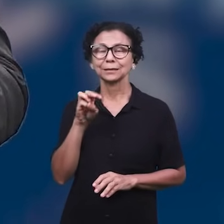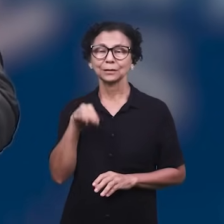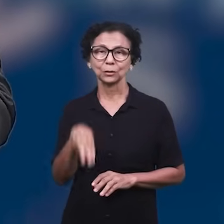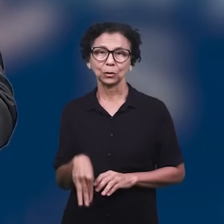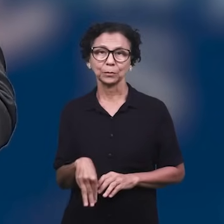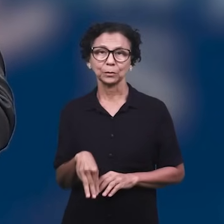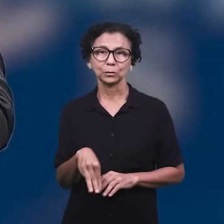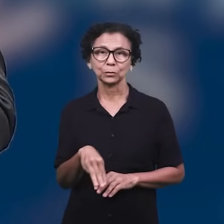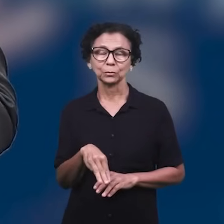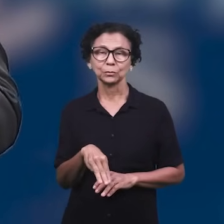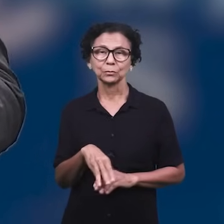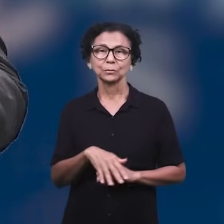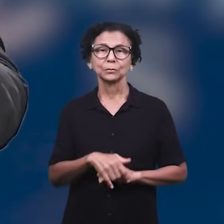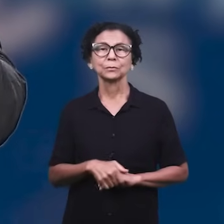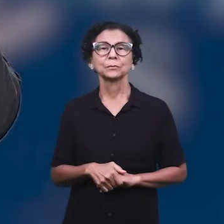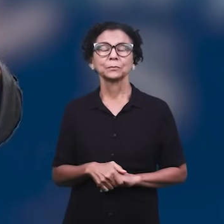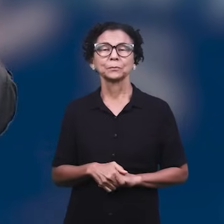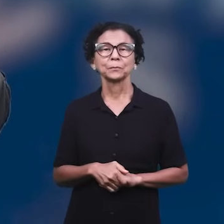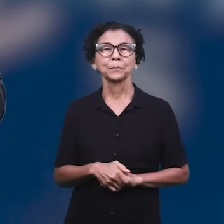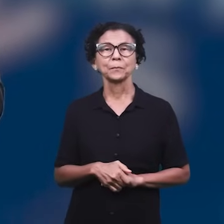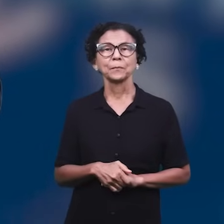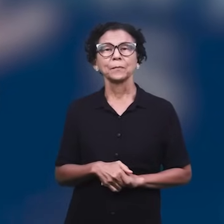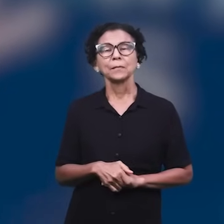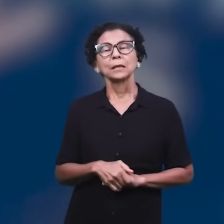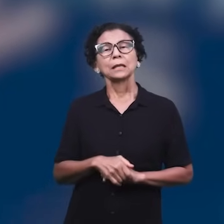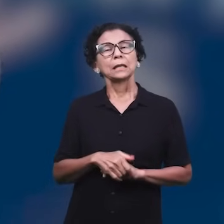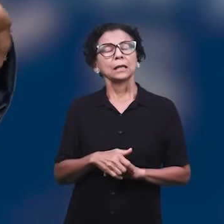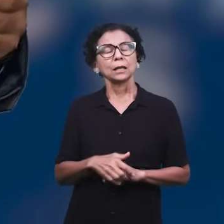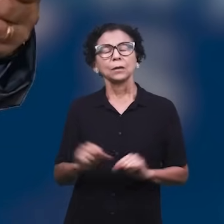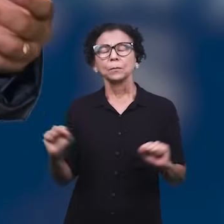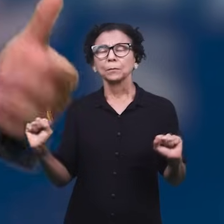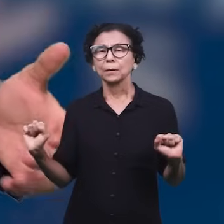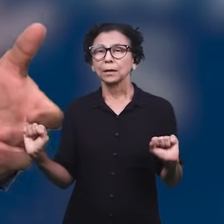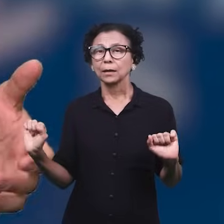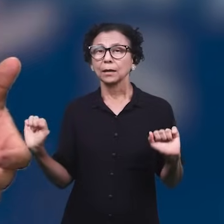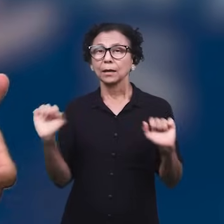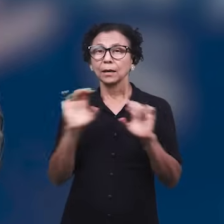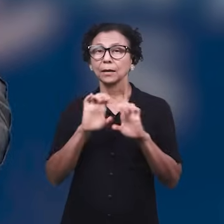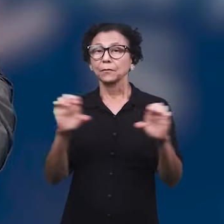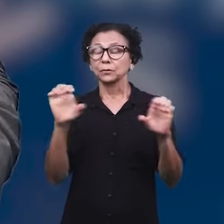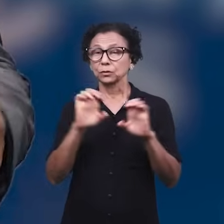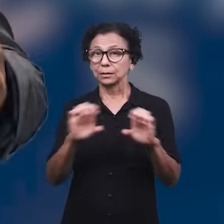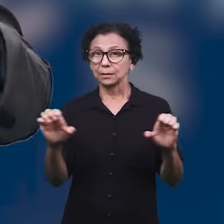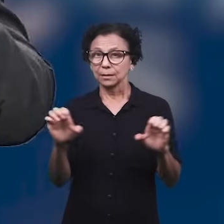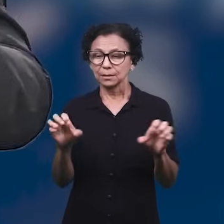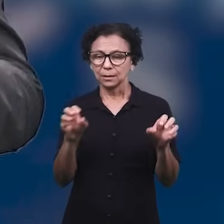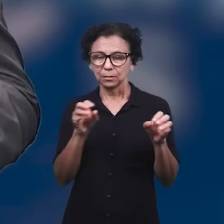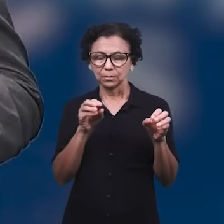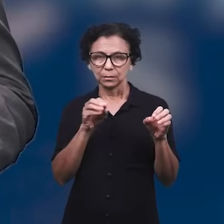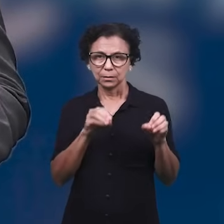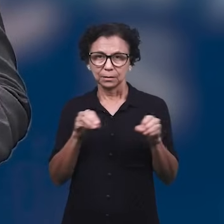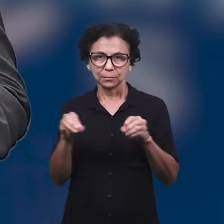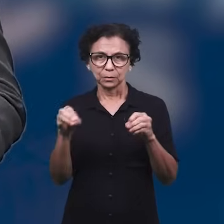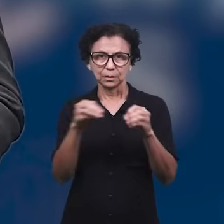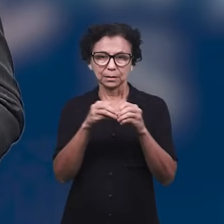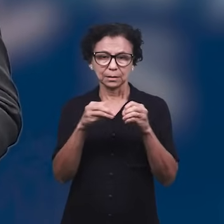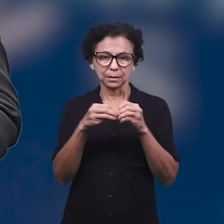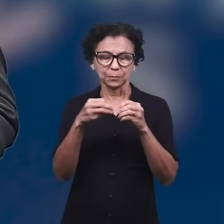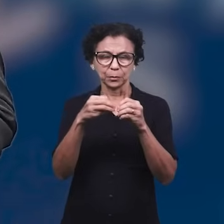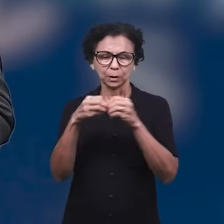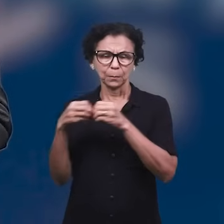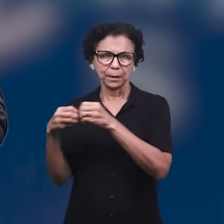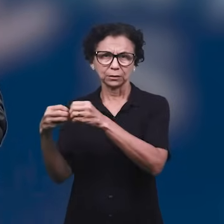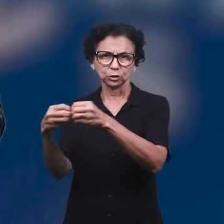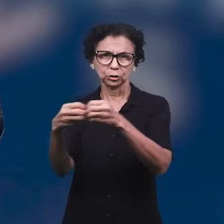de Maceió. Será uma grande evangelização realizada neste município em glorificação ao Senhor